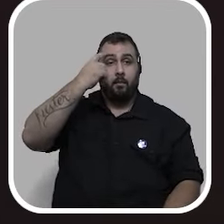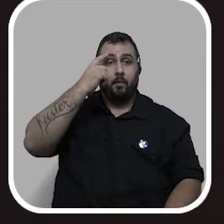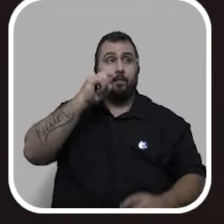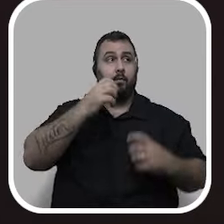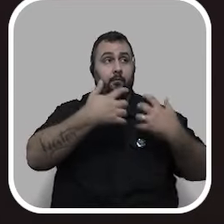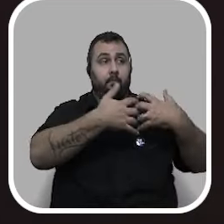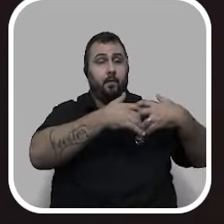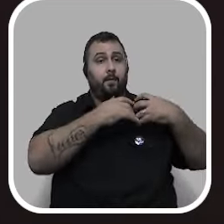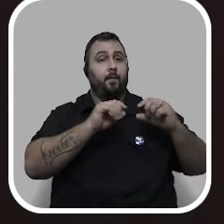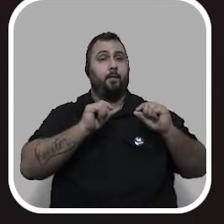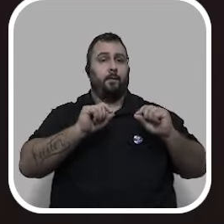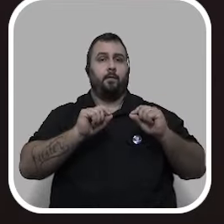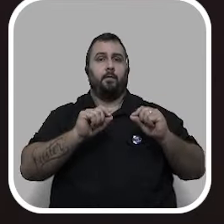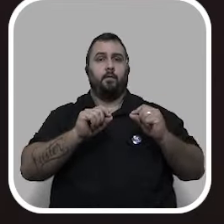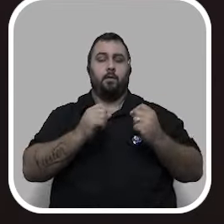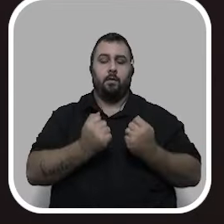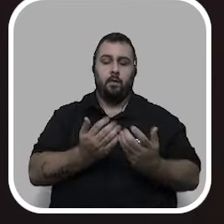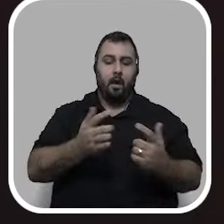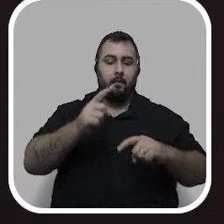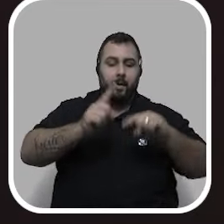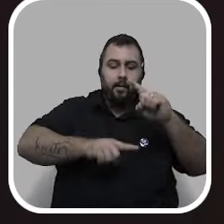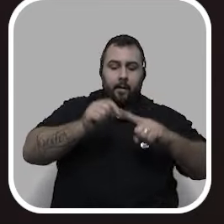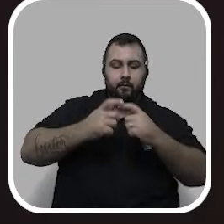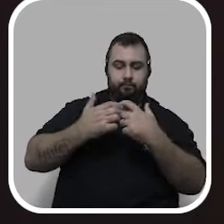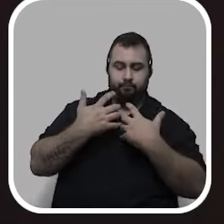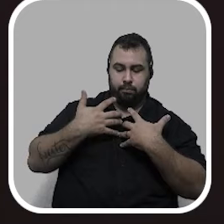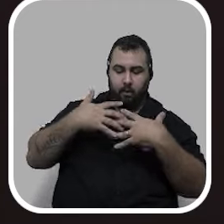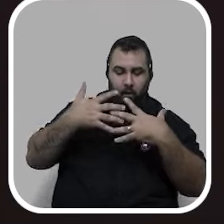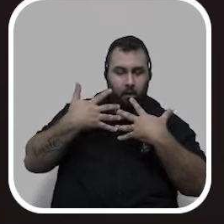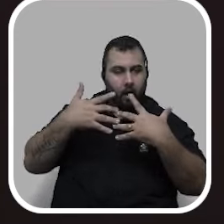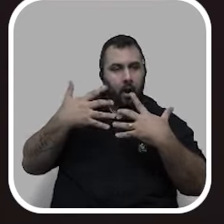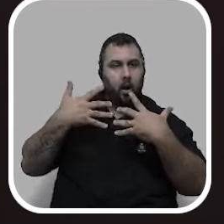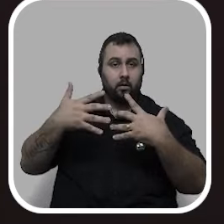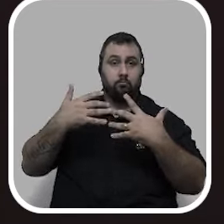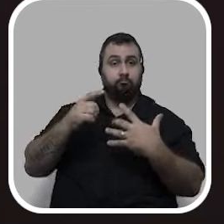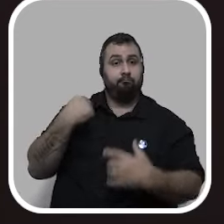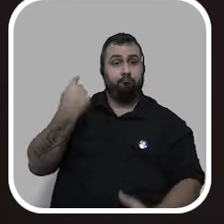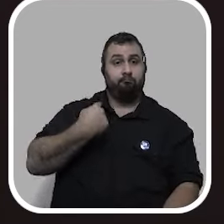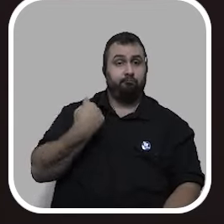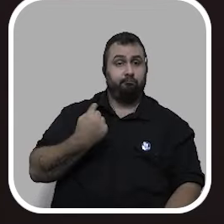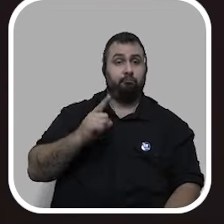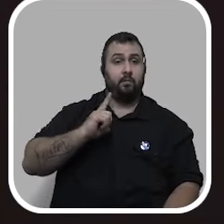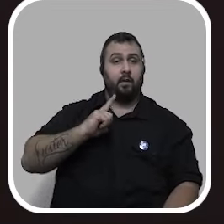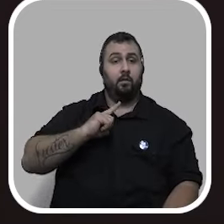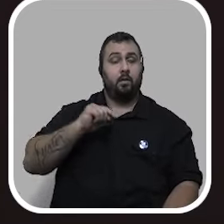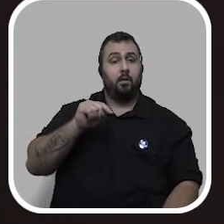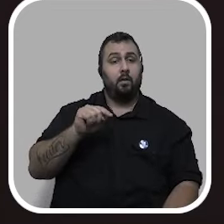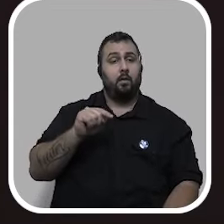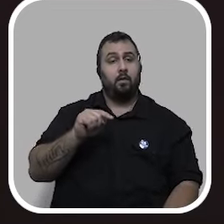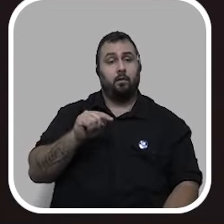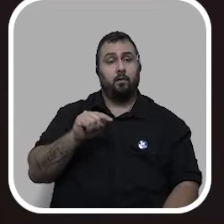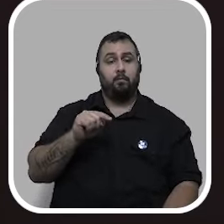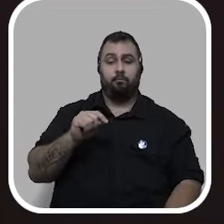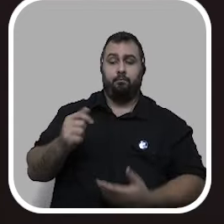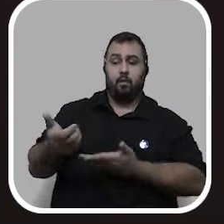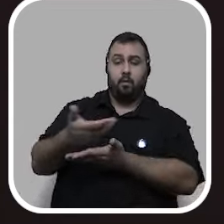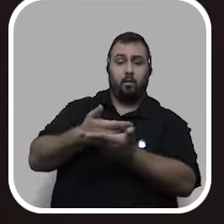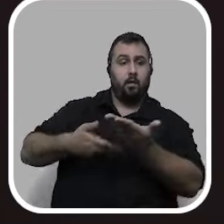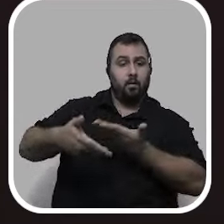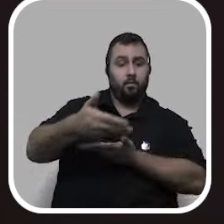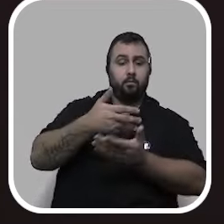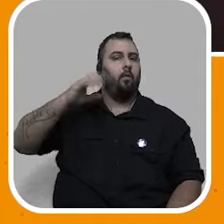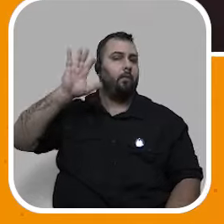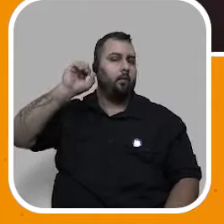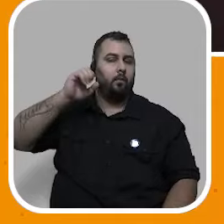eh trazer materiais refletivos para que a gente pudesse ter essa essa interação com a